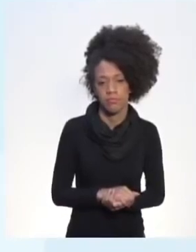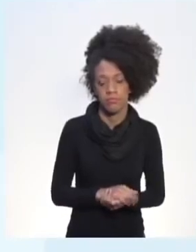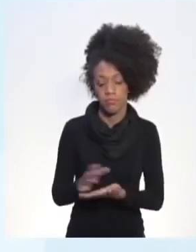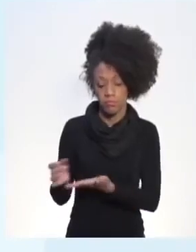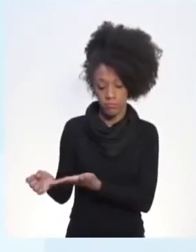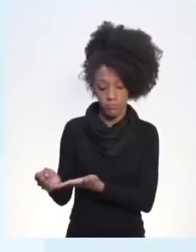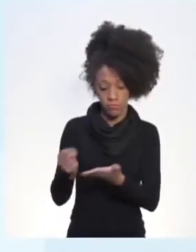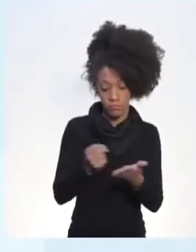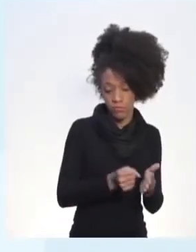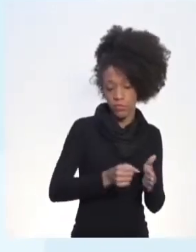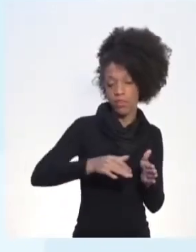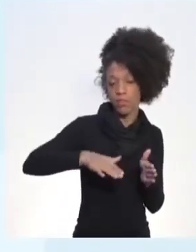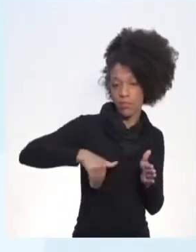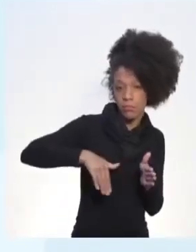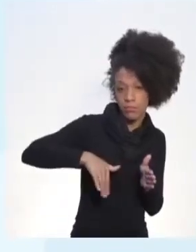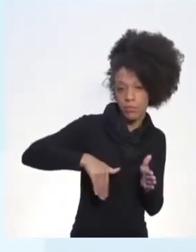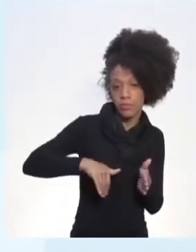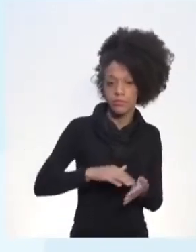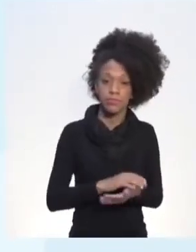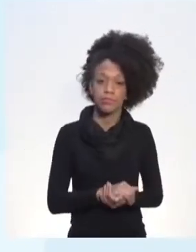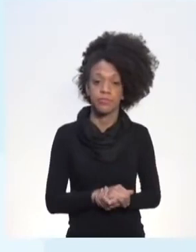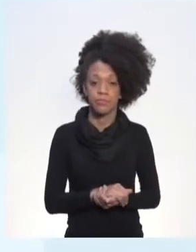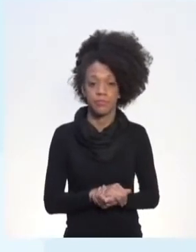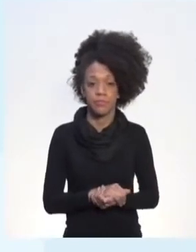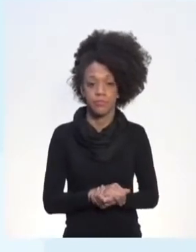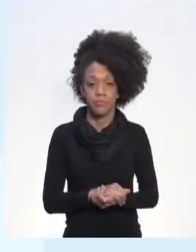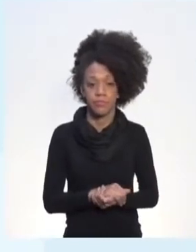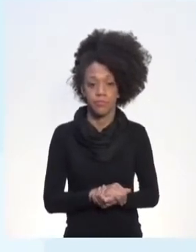à praia, o tempo, né?